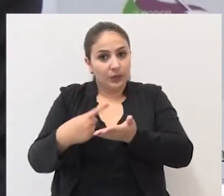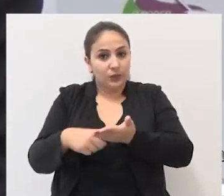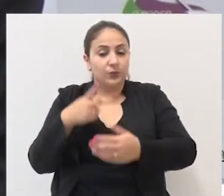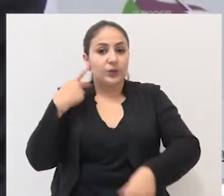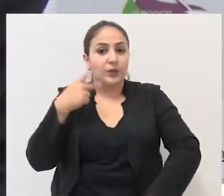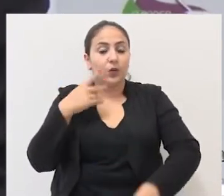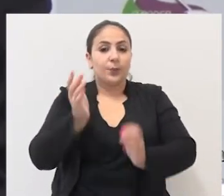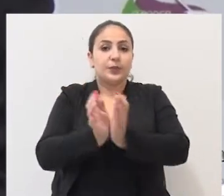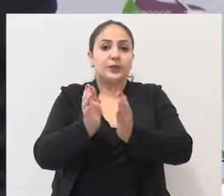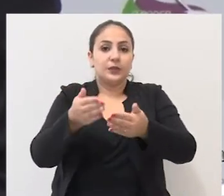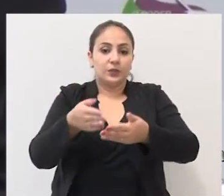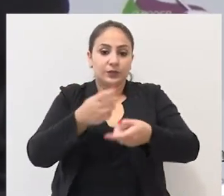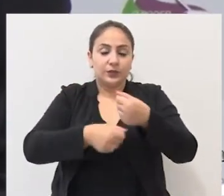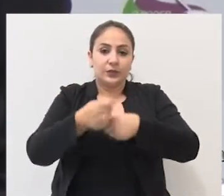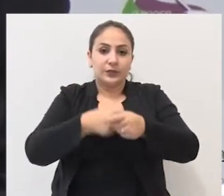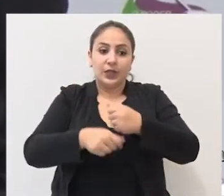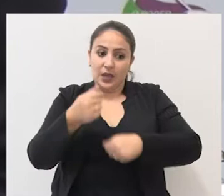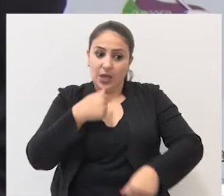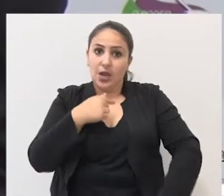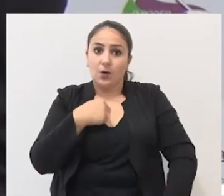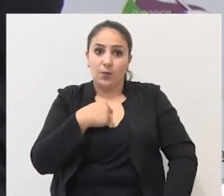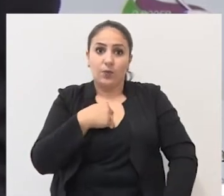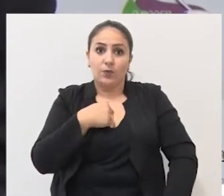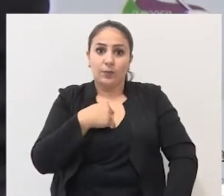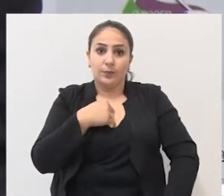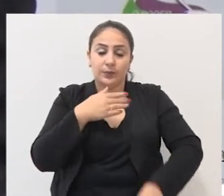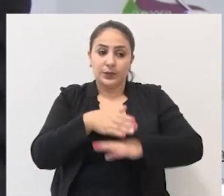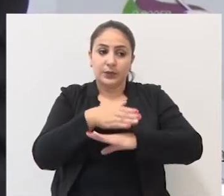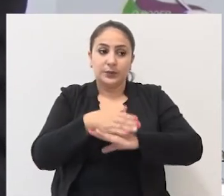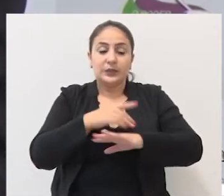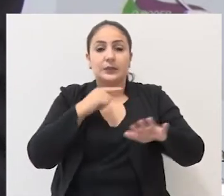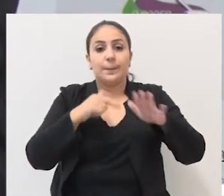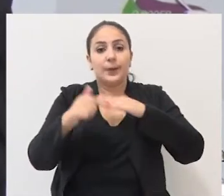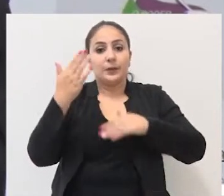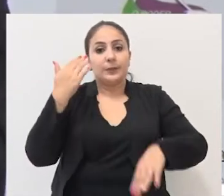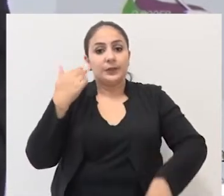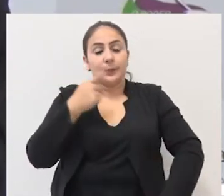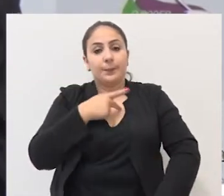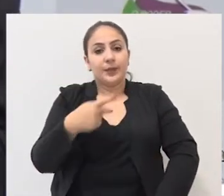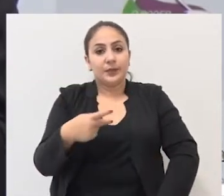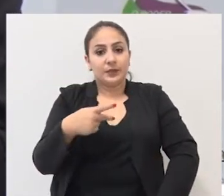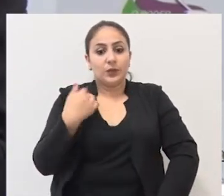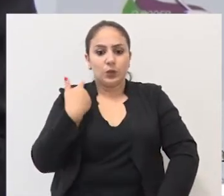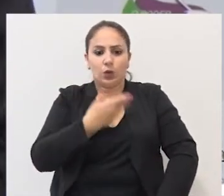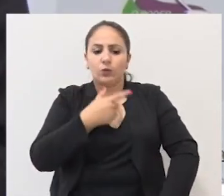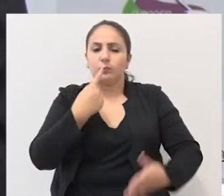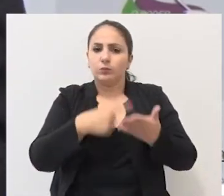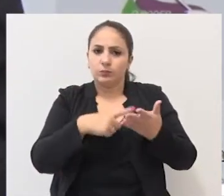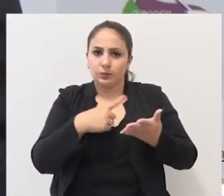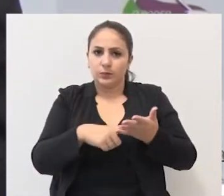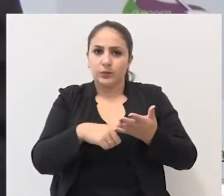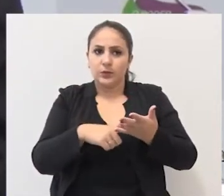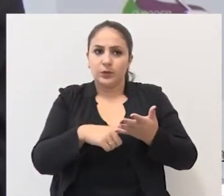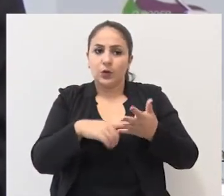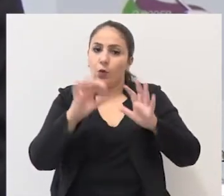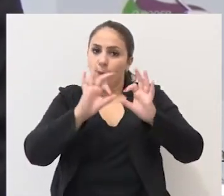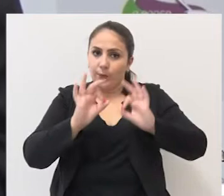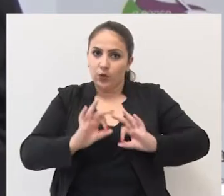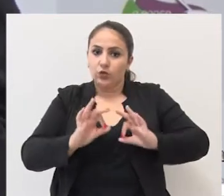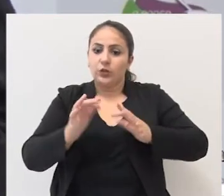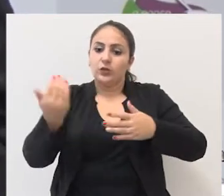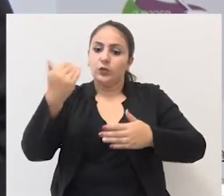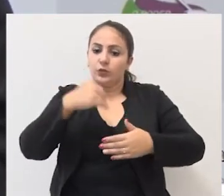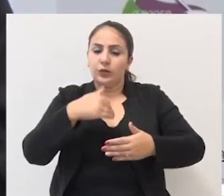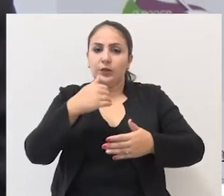de Finanças, ao qual sou titular, semana passada na presidência acertamos que o